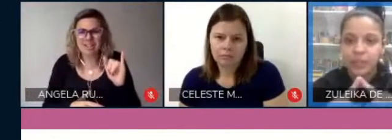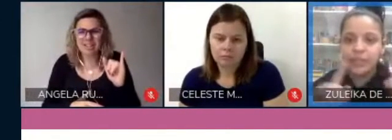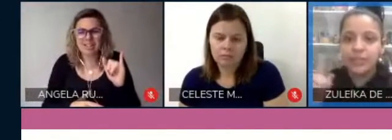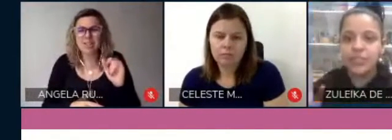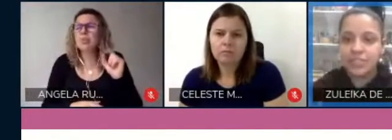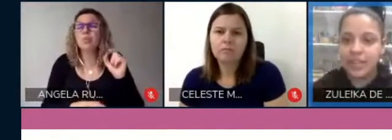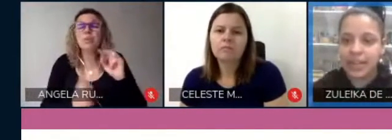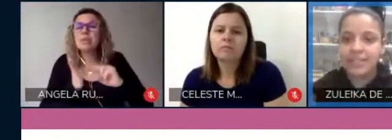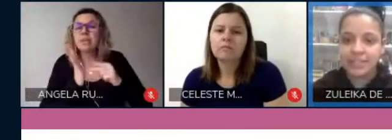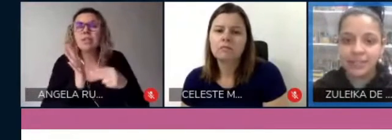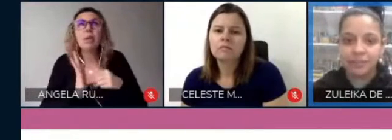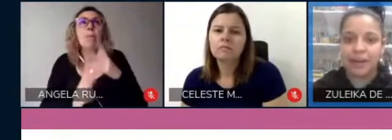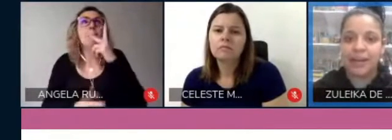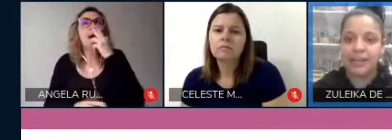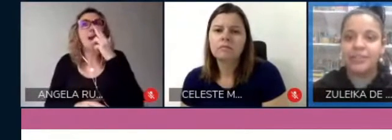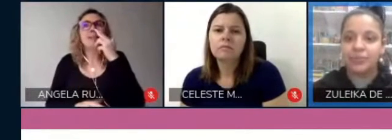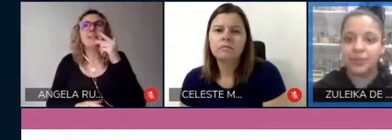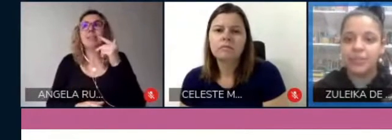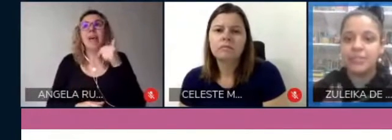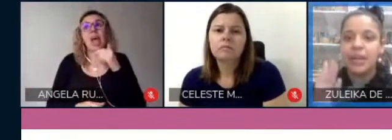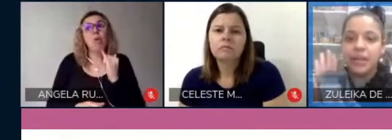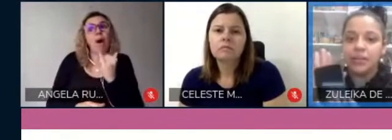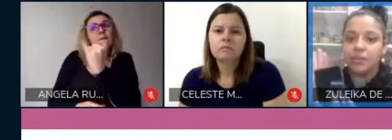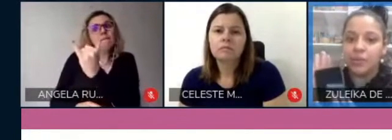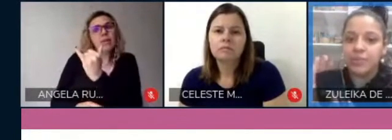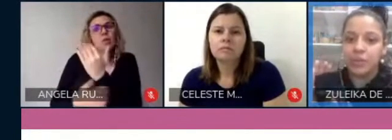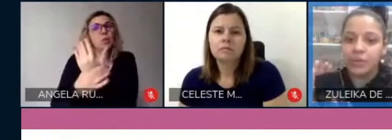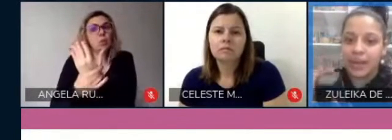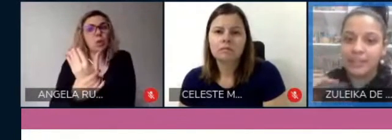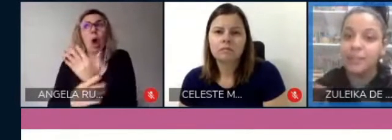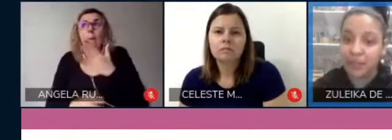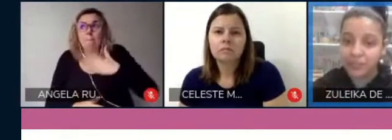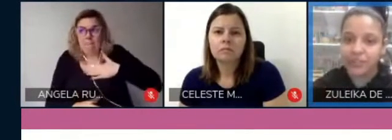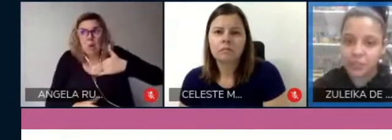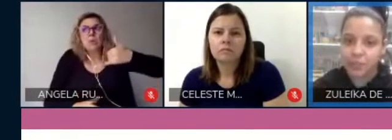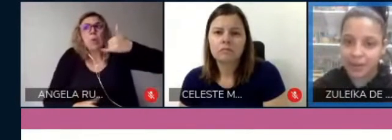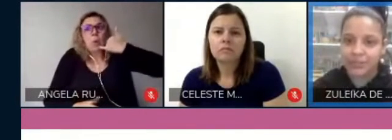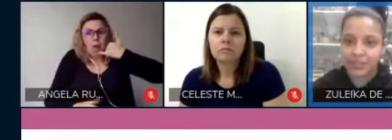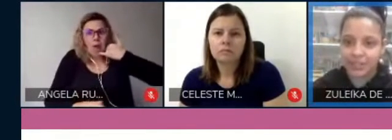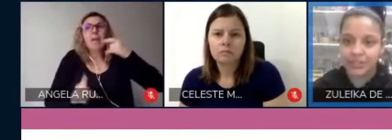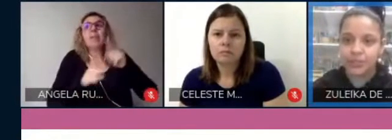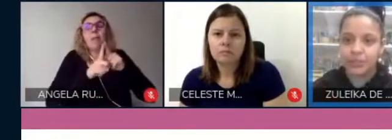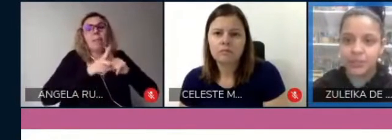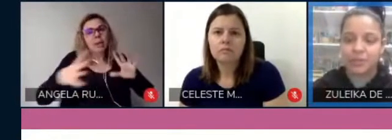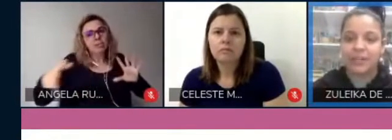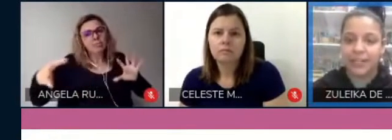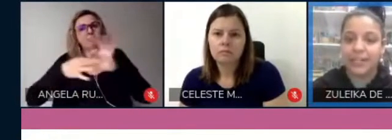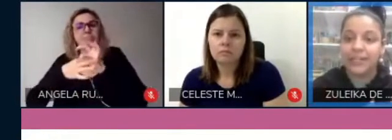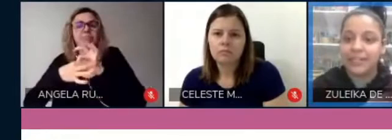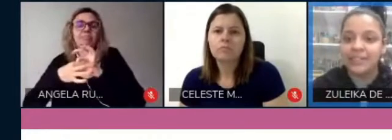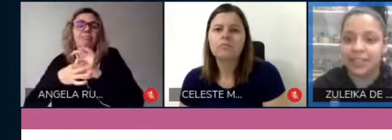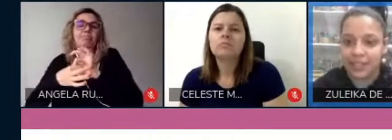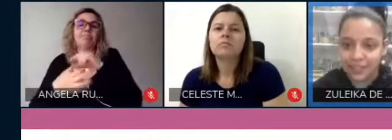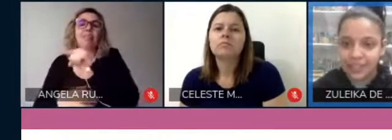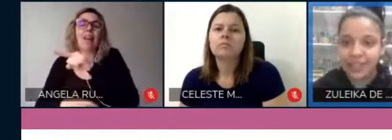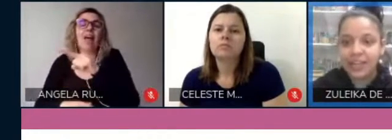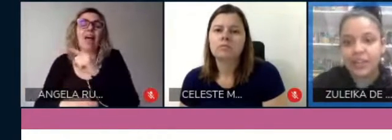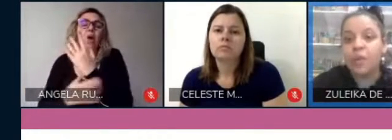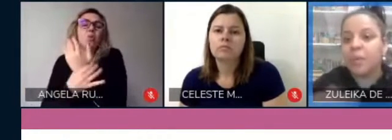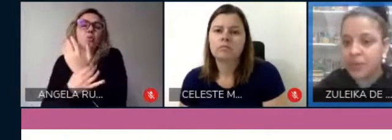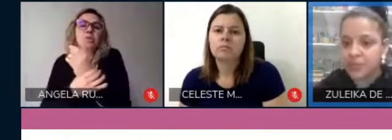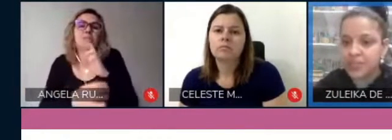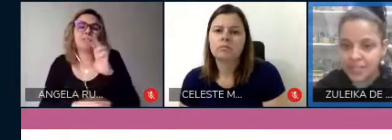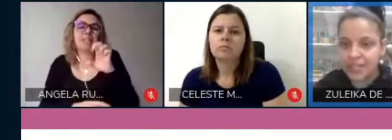eu dissesse para a rede URGS que o meu celular também faz parte da rede URGS, para que ele